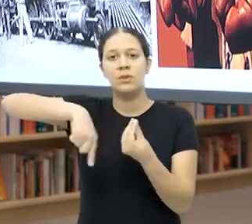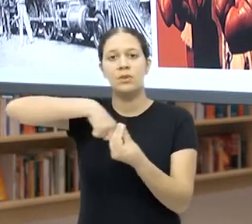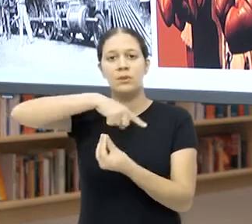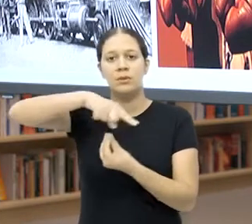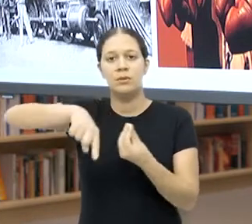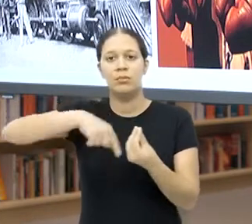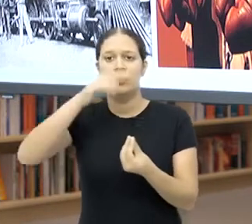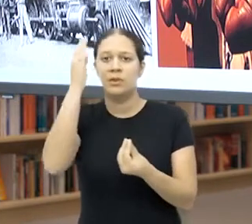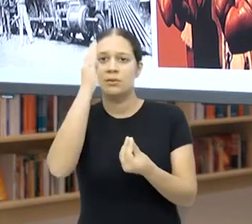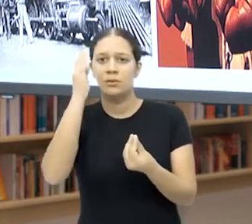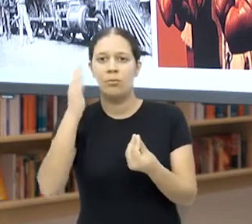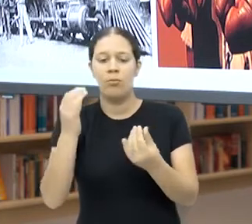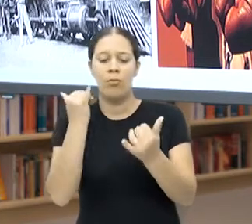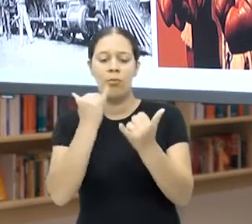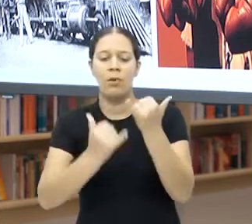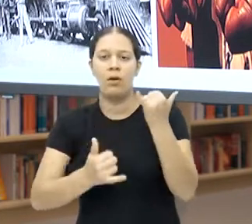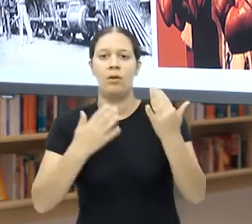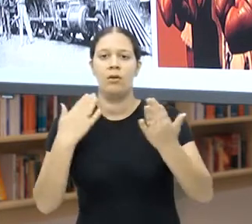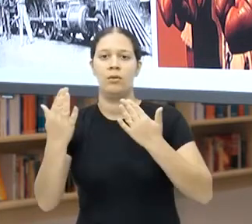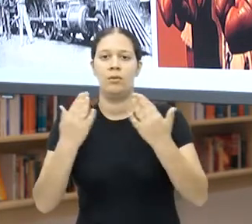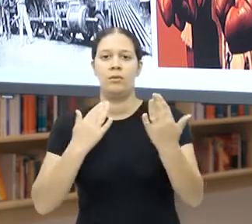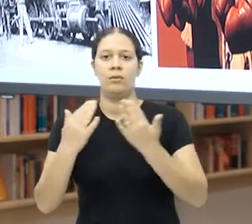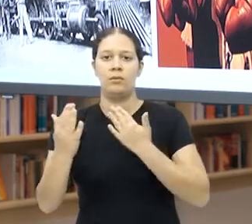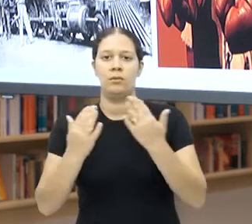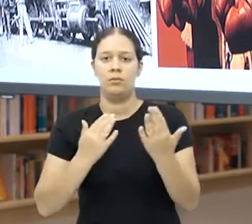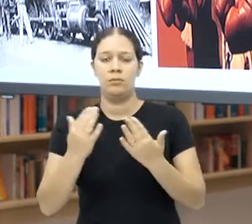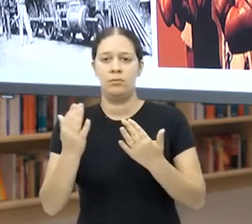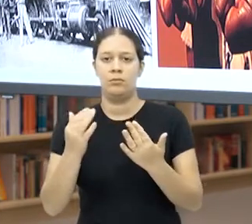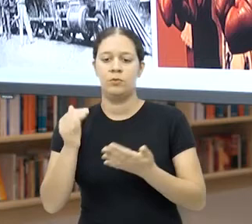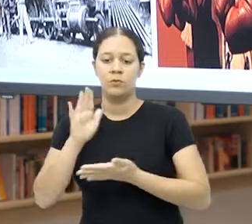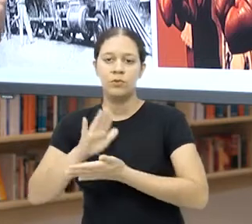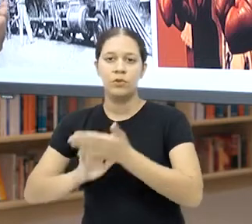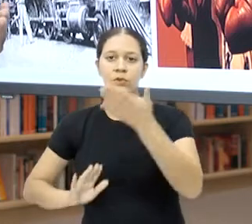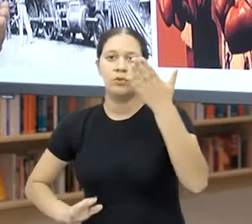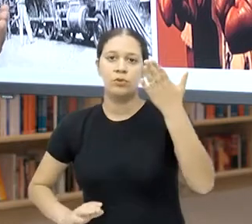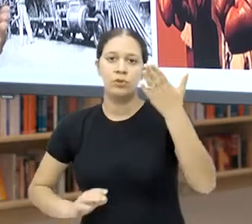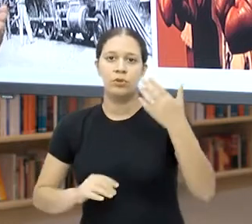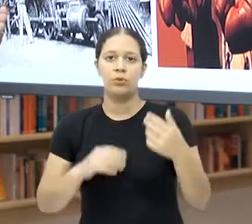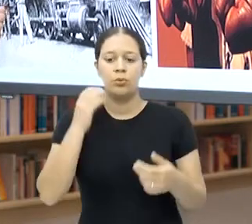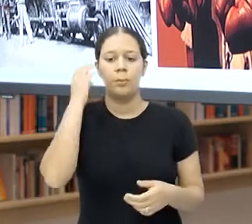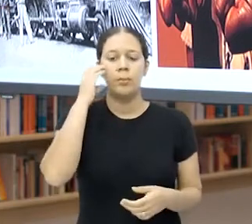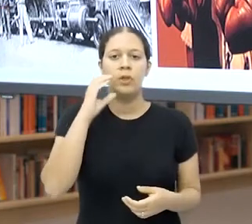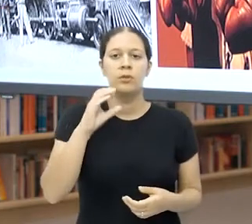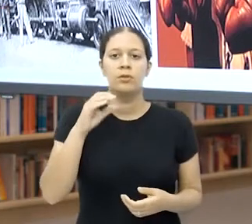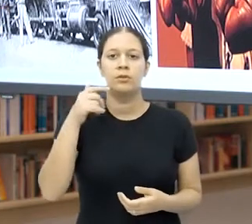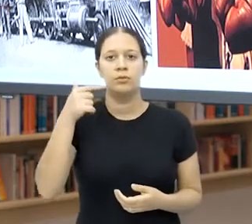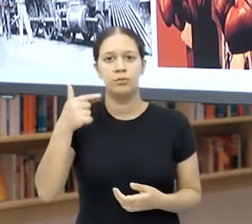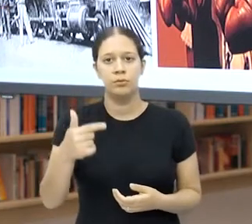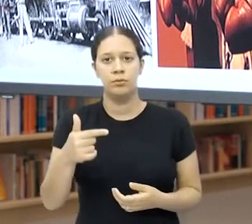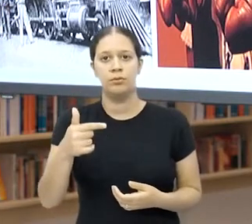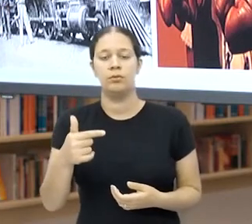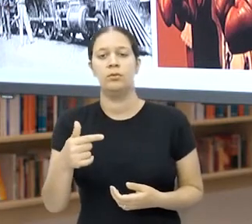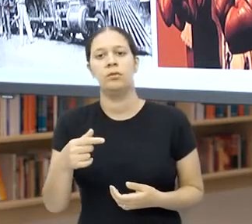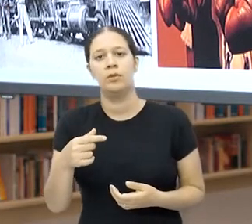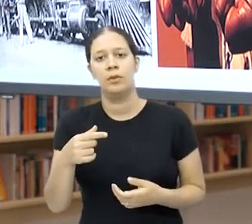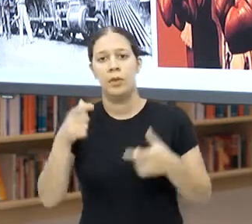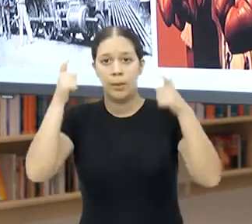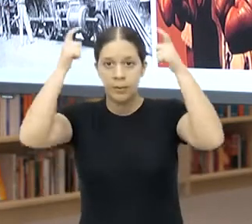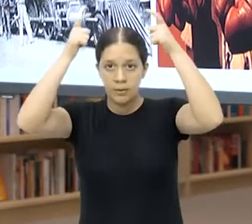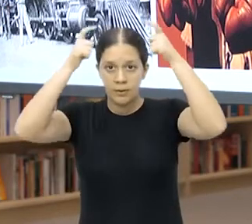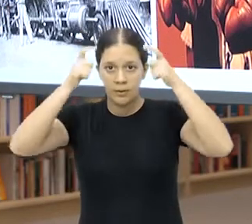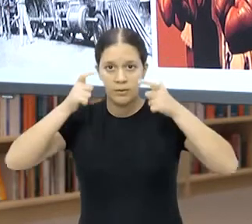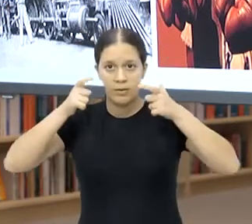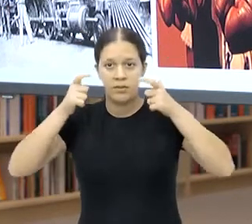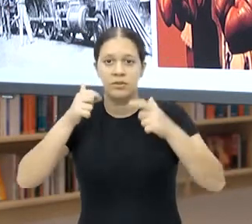escravo ainda. Portanto, numa viagem de Dom Pedro II, a princesa Isabel assume o